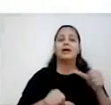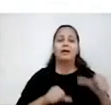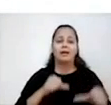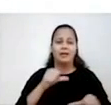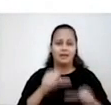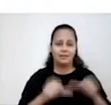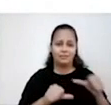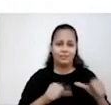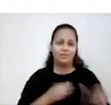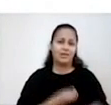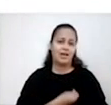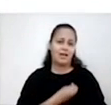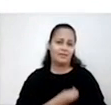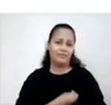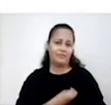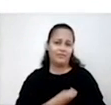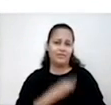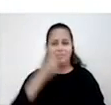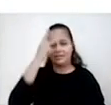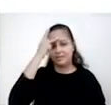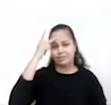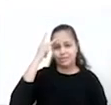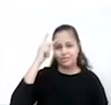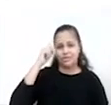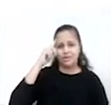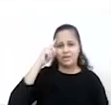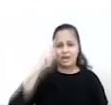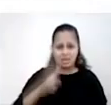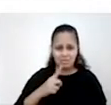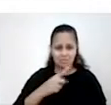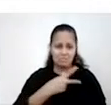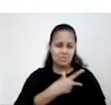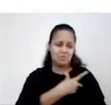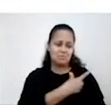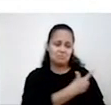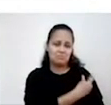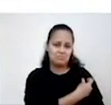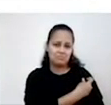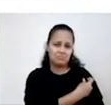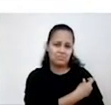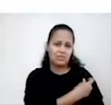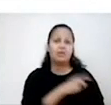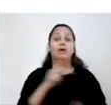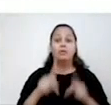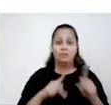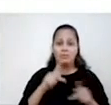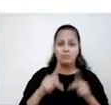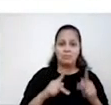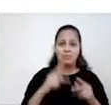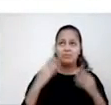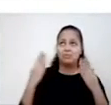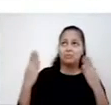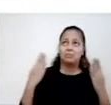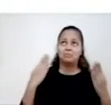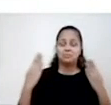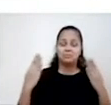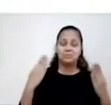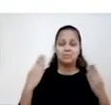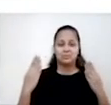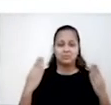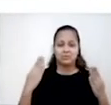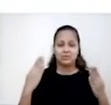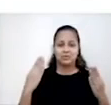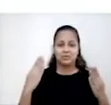a mudar a rotina das pessoas, a impor uma vacinação. A população ficou desconfiada,